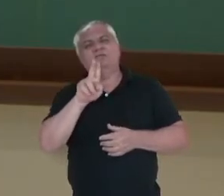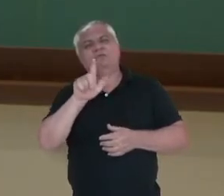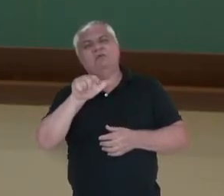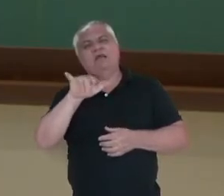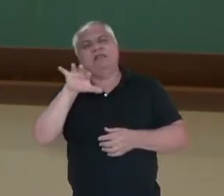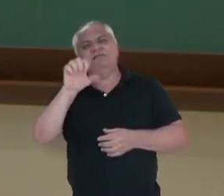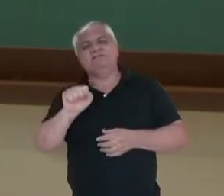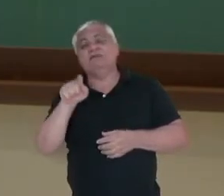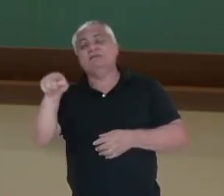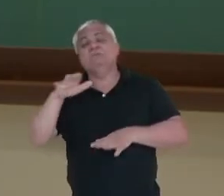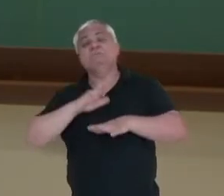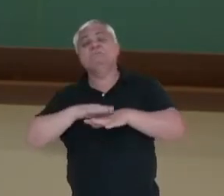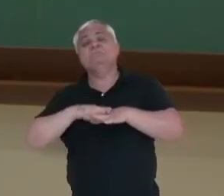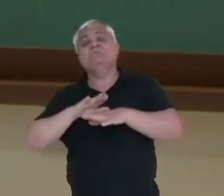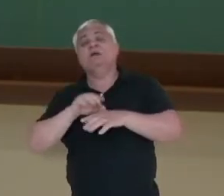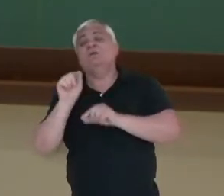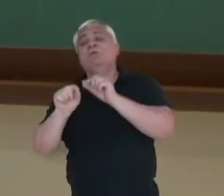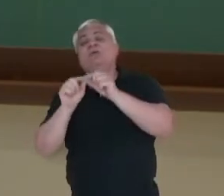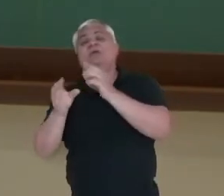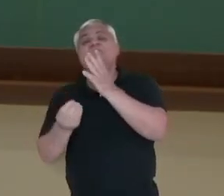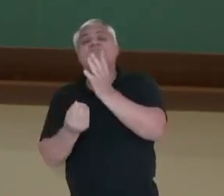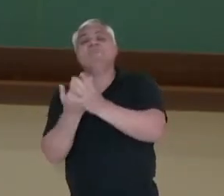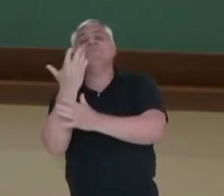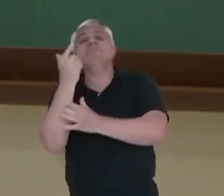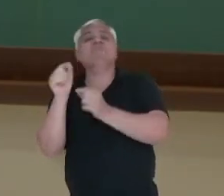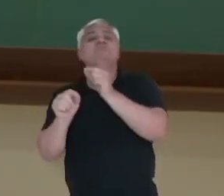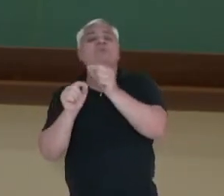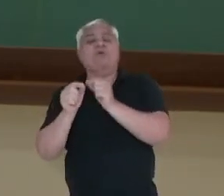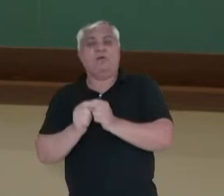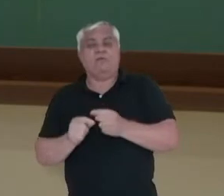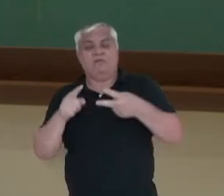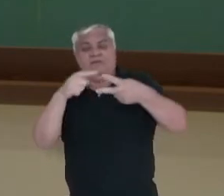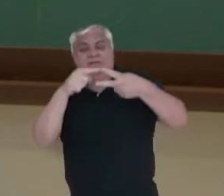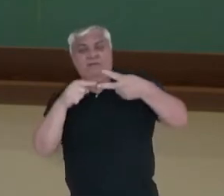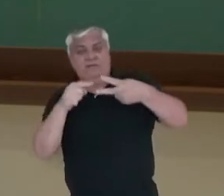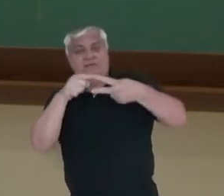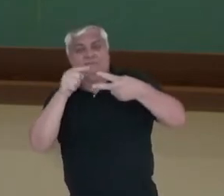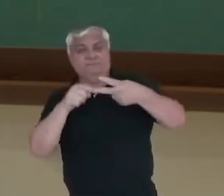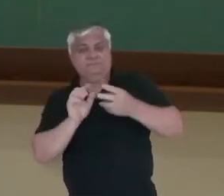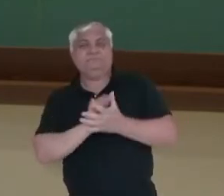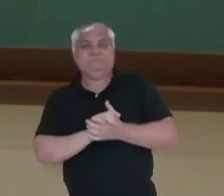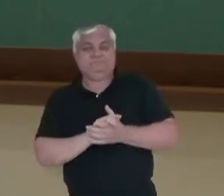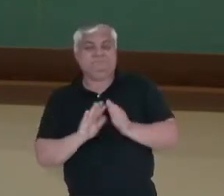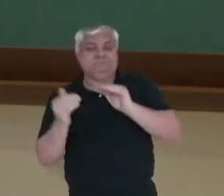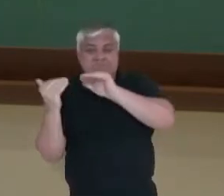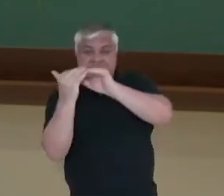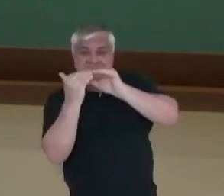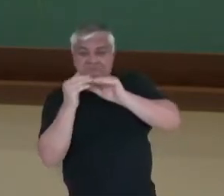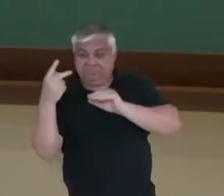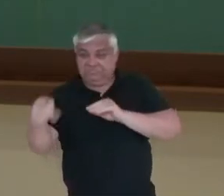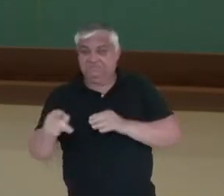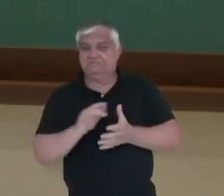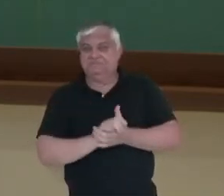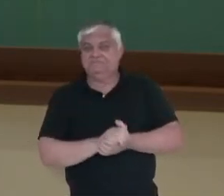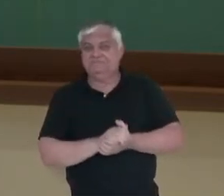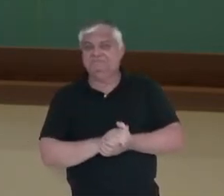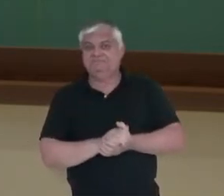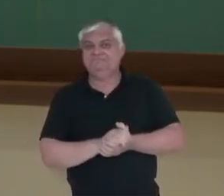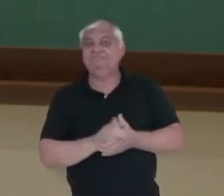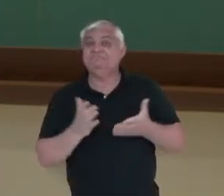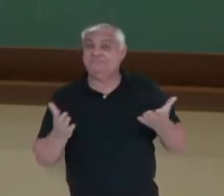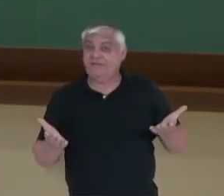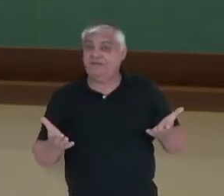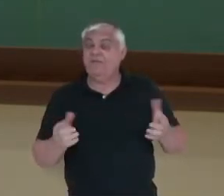o fundamento dessa a legitimação dos estados modernos de acordo com os contratualistas, tá? A ideia de